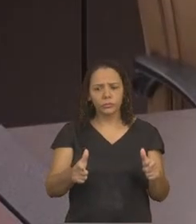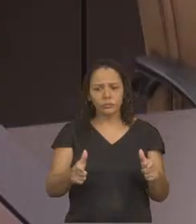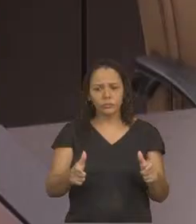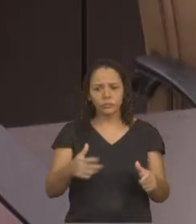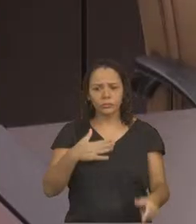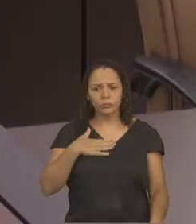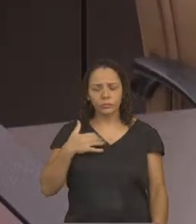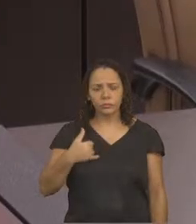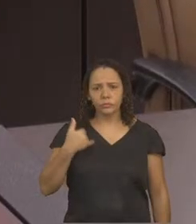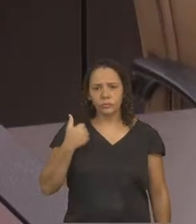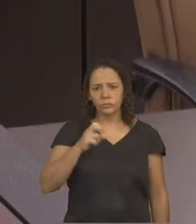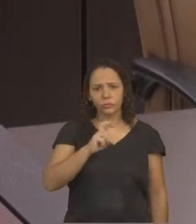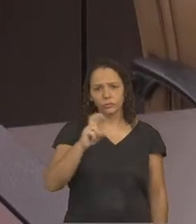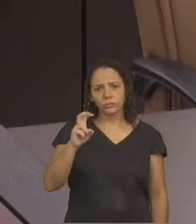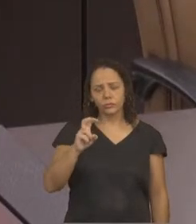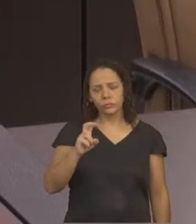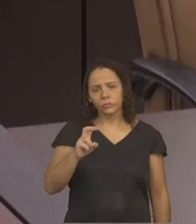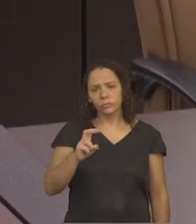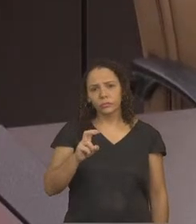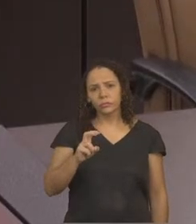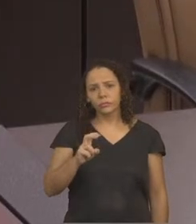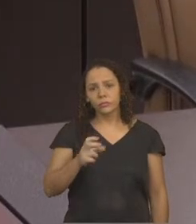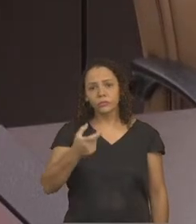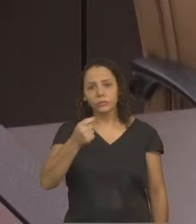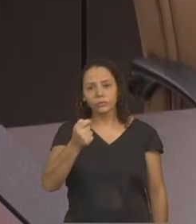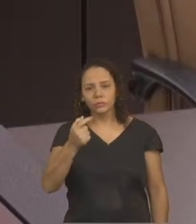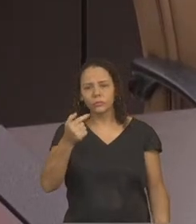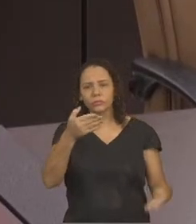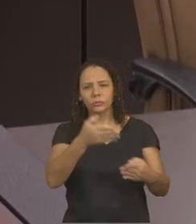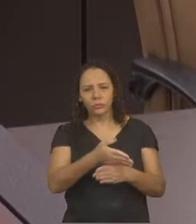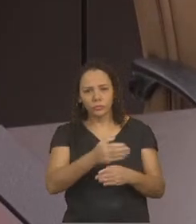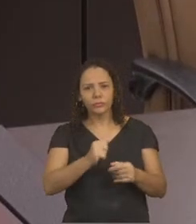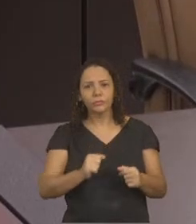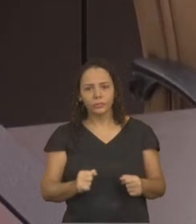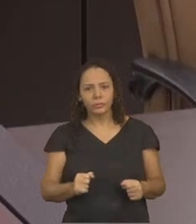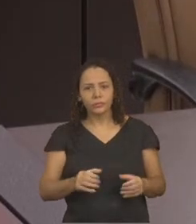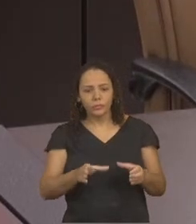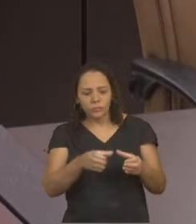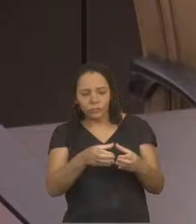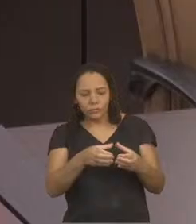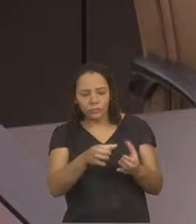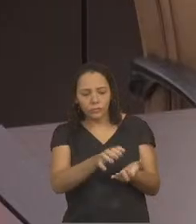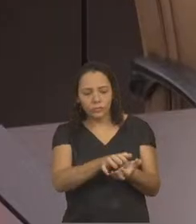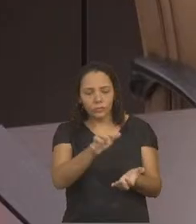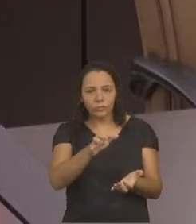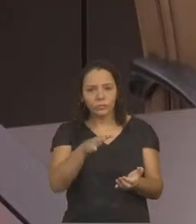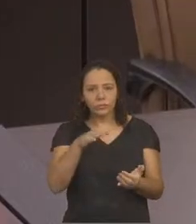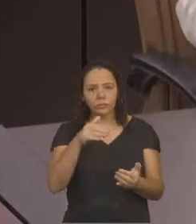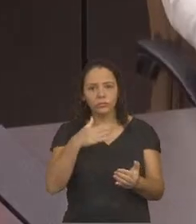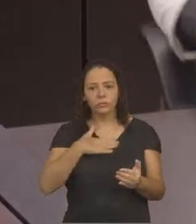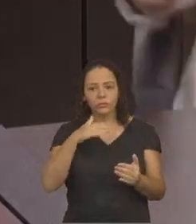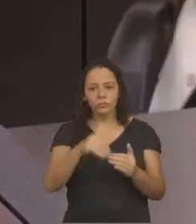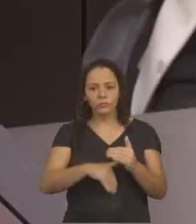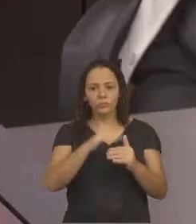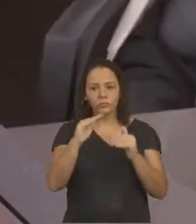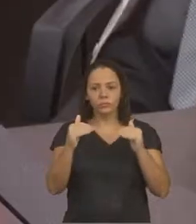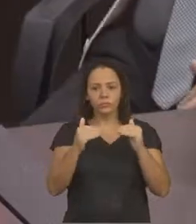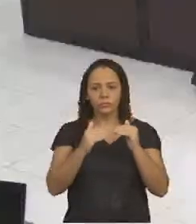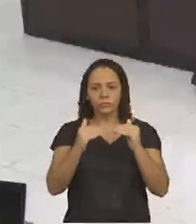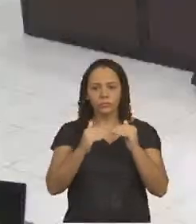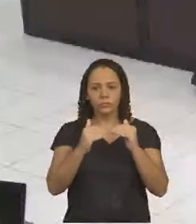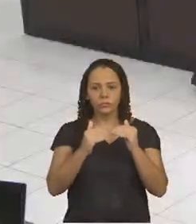fazer 56, dizem que é idoso acima de 60, então estou quase lá. Então, eu sou favorável.